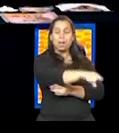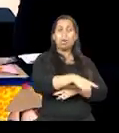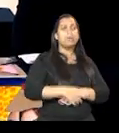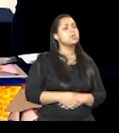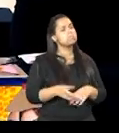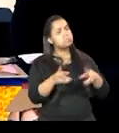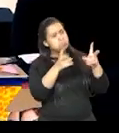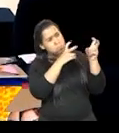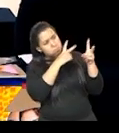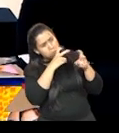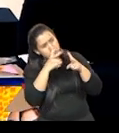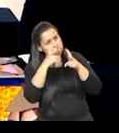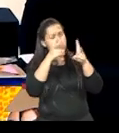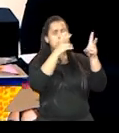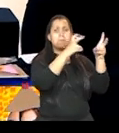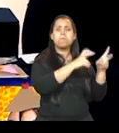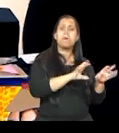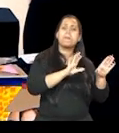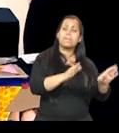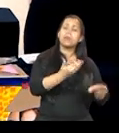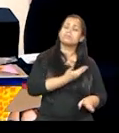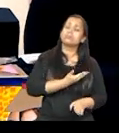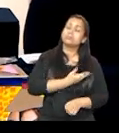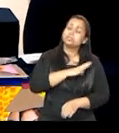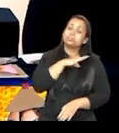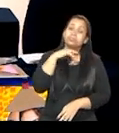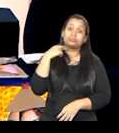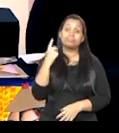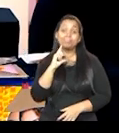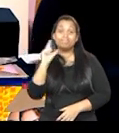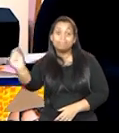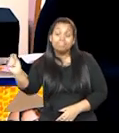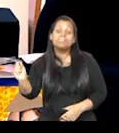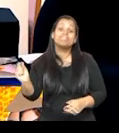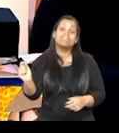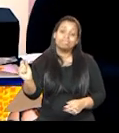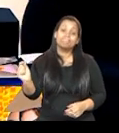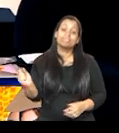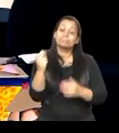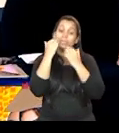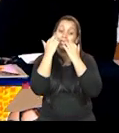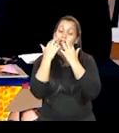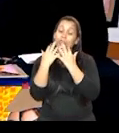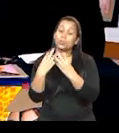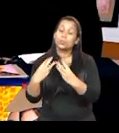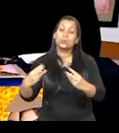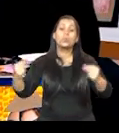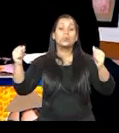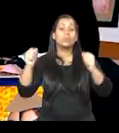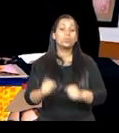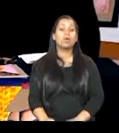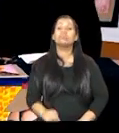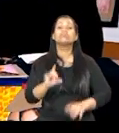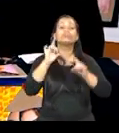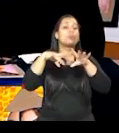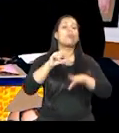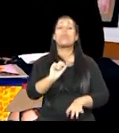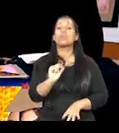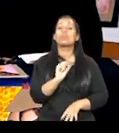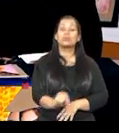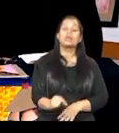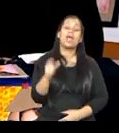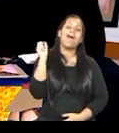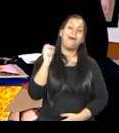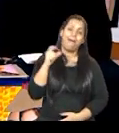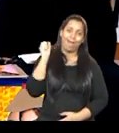viu. Mas um grande amigo partiu e com ele as cores. Sobrou o azul, quadro de